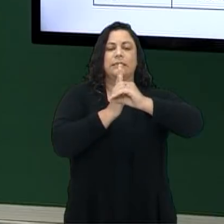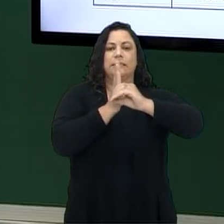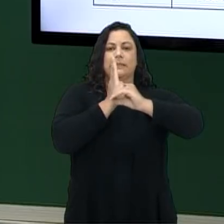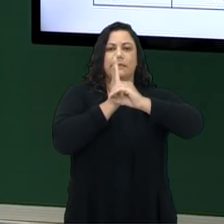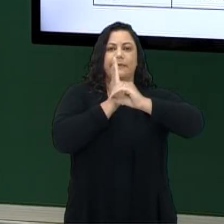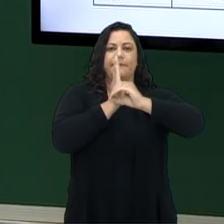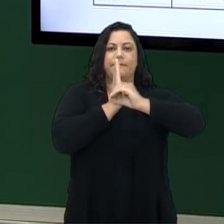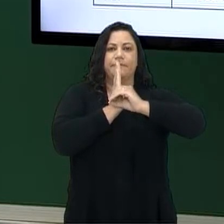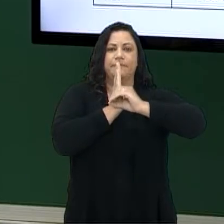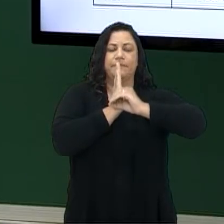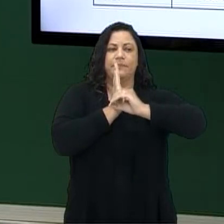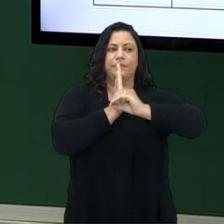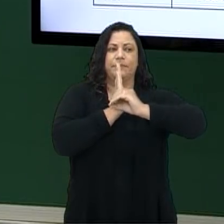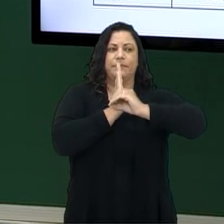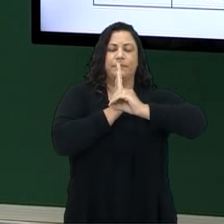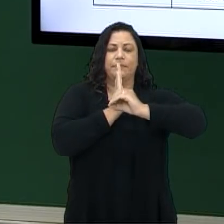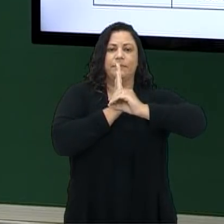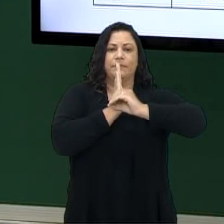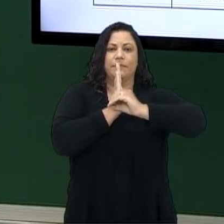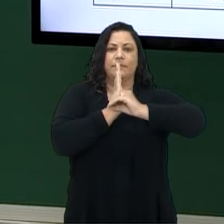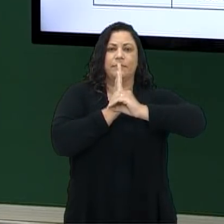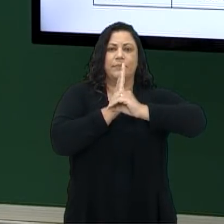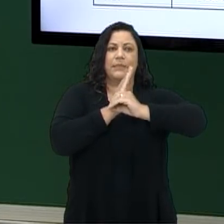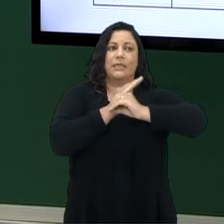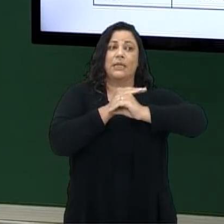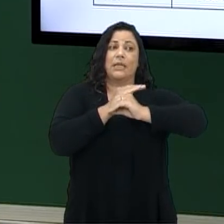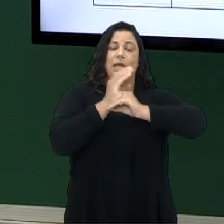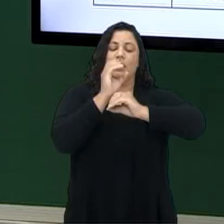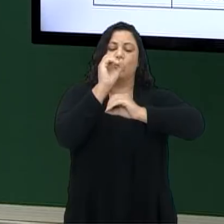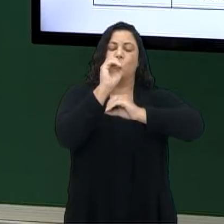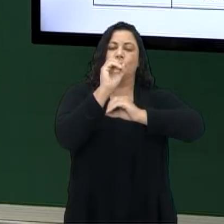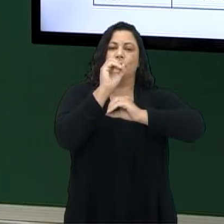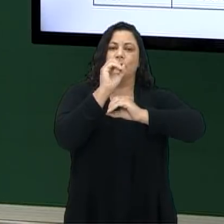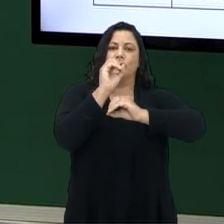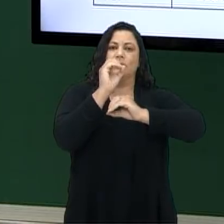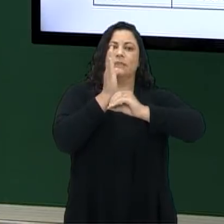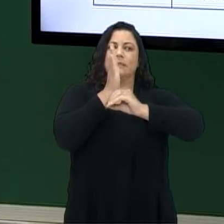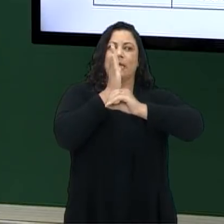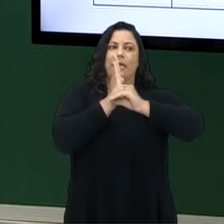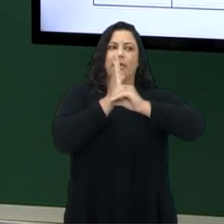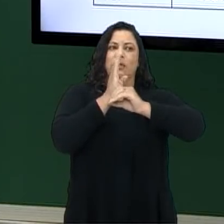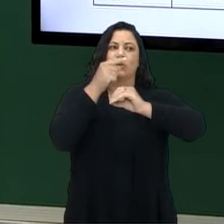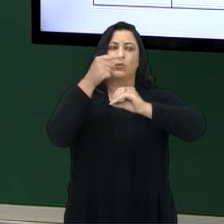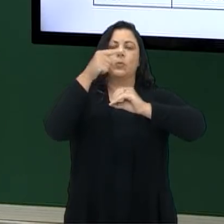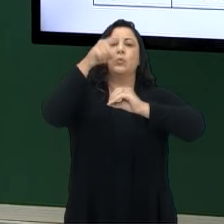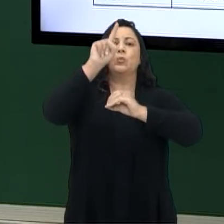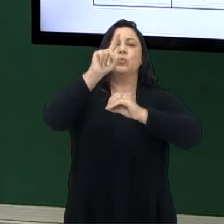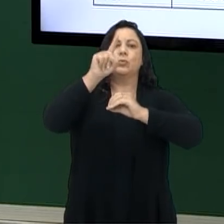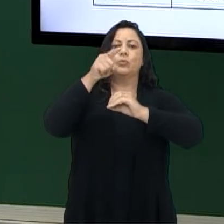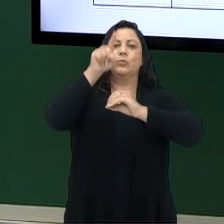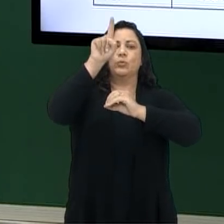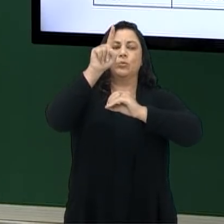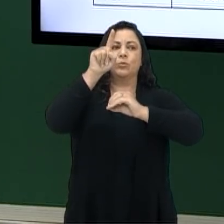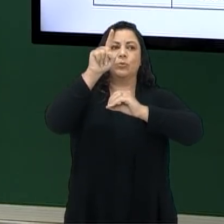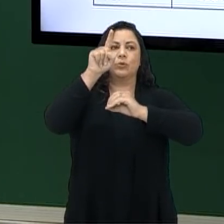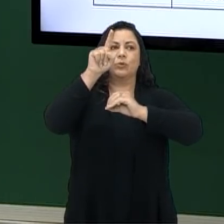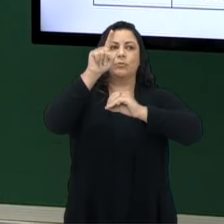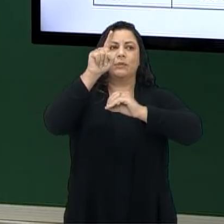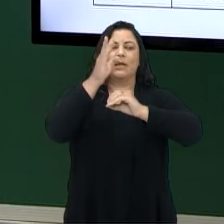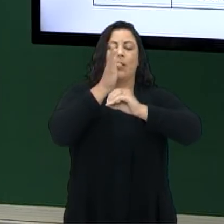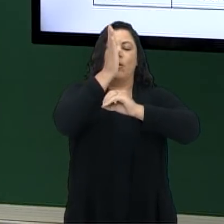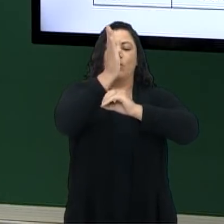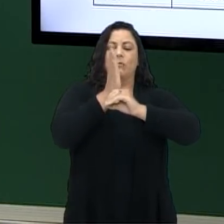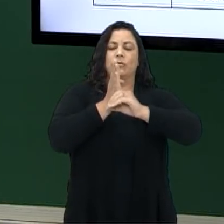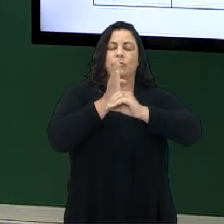aquele ponto central do meu transferidor, e vou fazer, aí o zero vai coincidir com a última linha onde eu marquei o 90, e vou